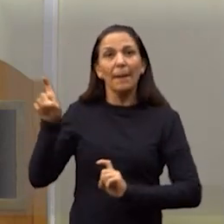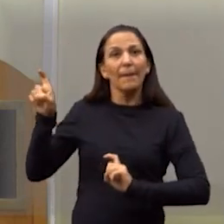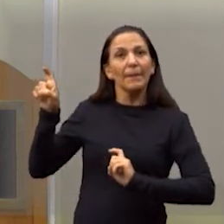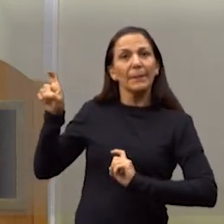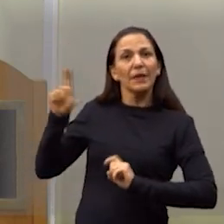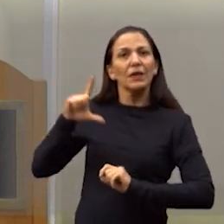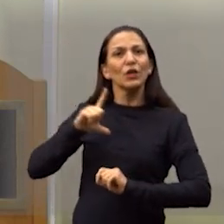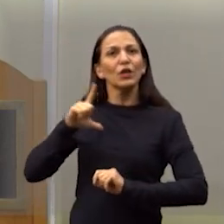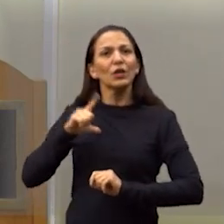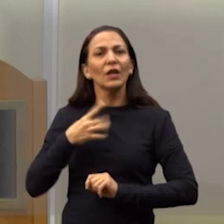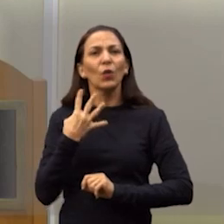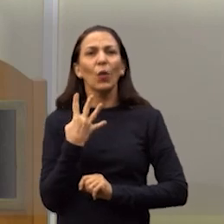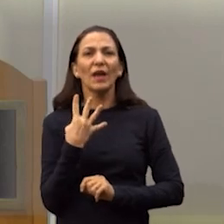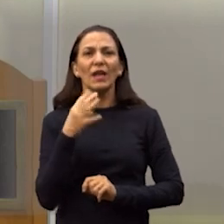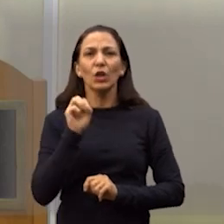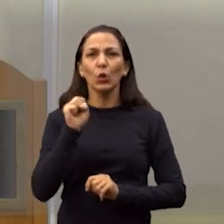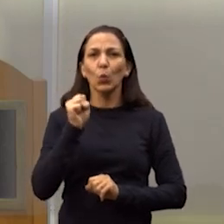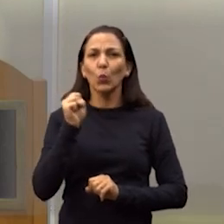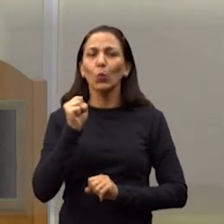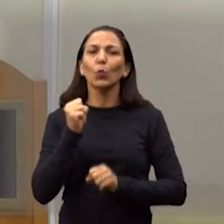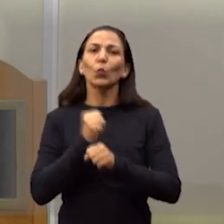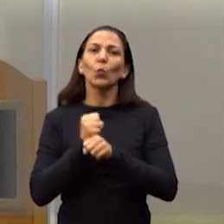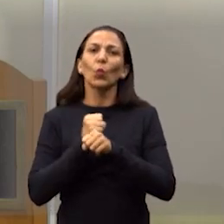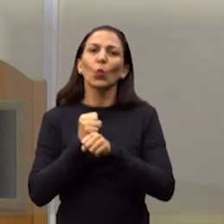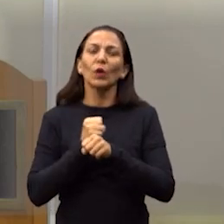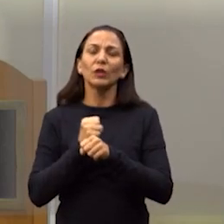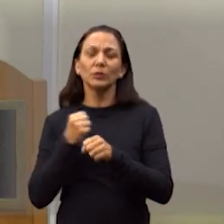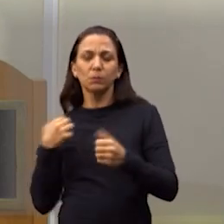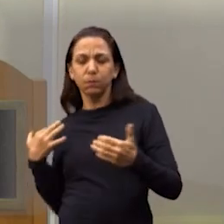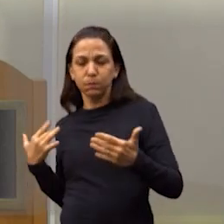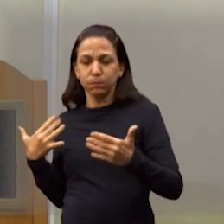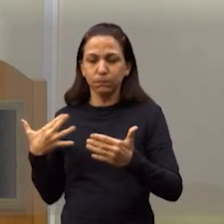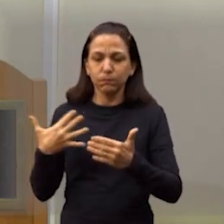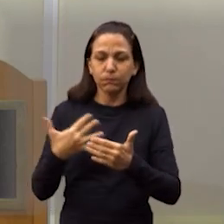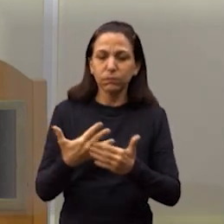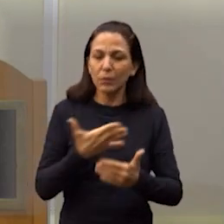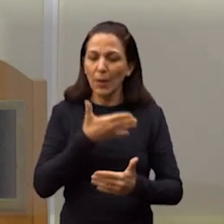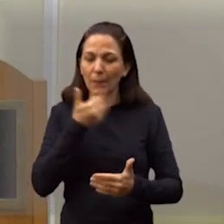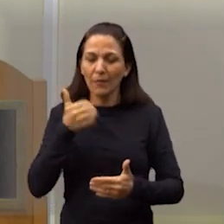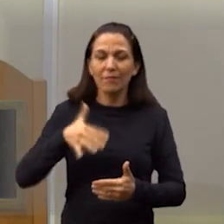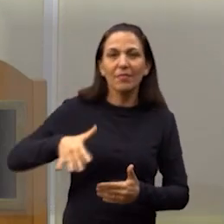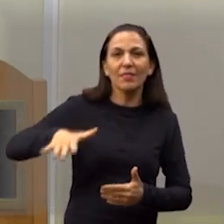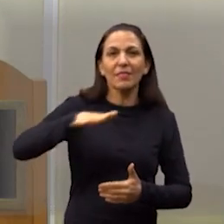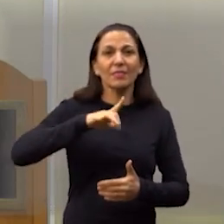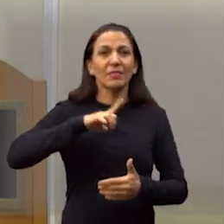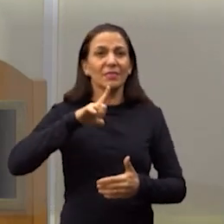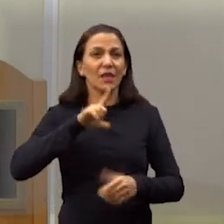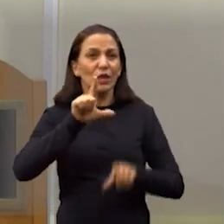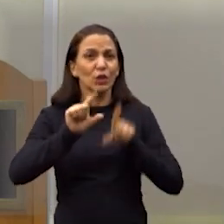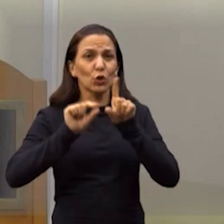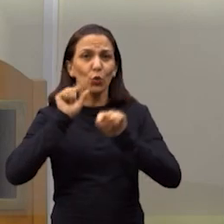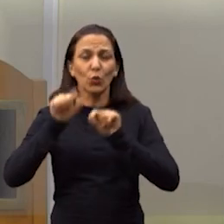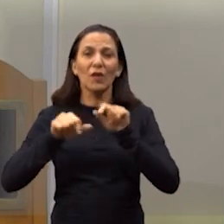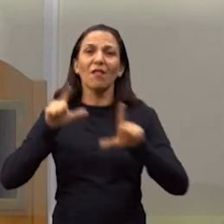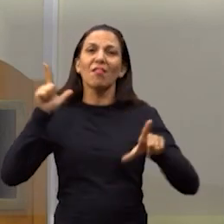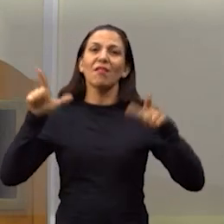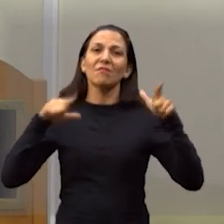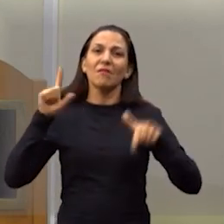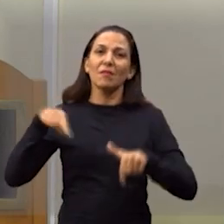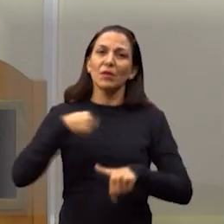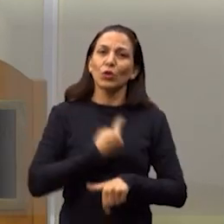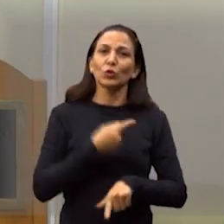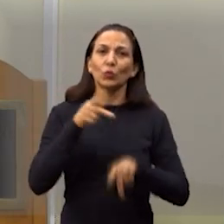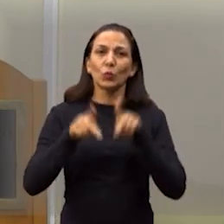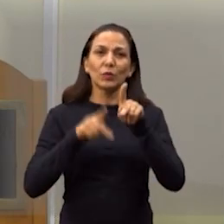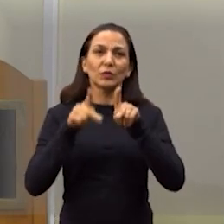Pinheirinho de Araraquara existe a 48 anos e é um dos melhores da região com diversos opções de lazer para nossa